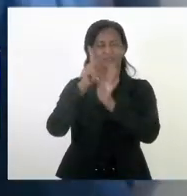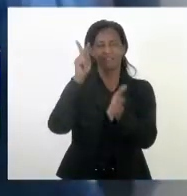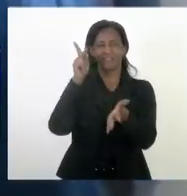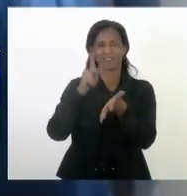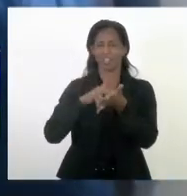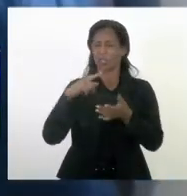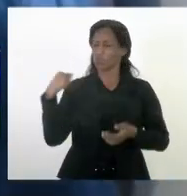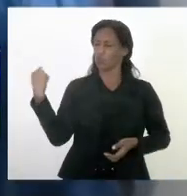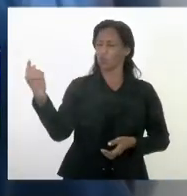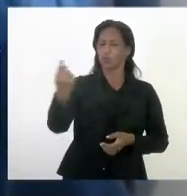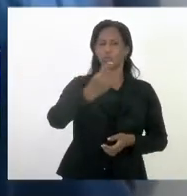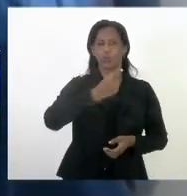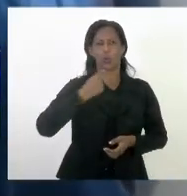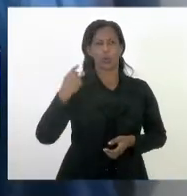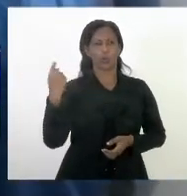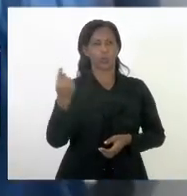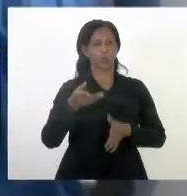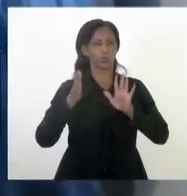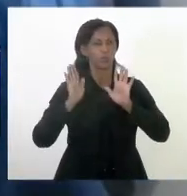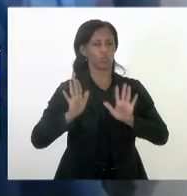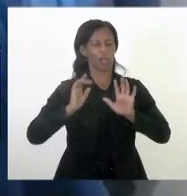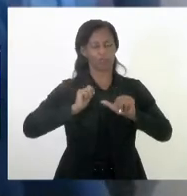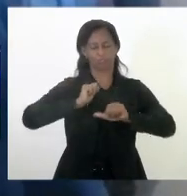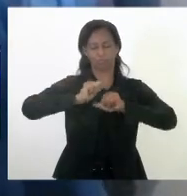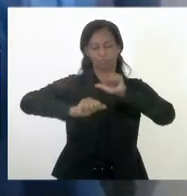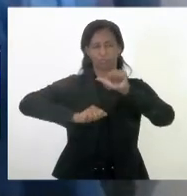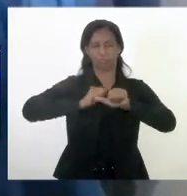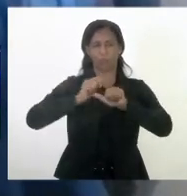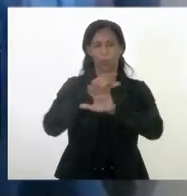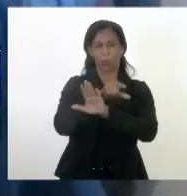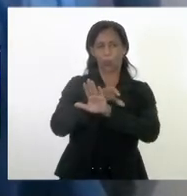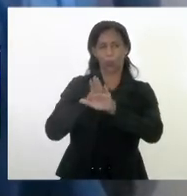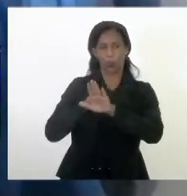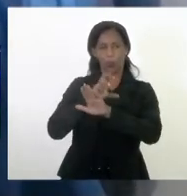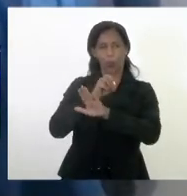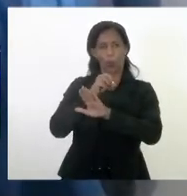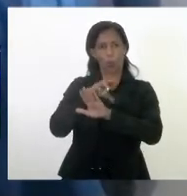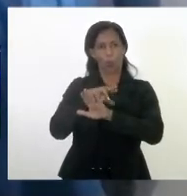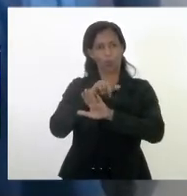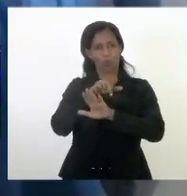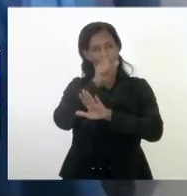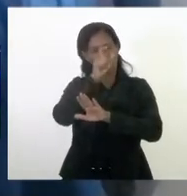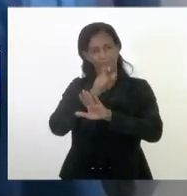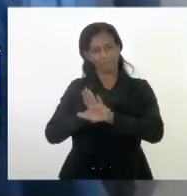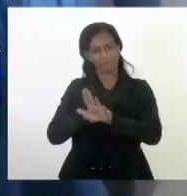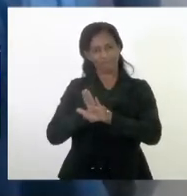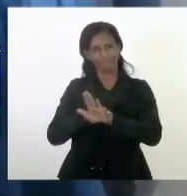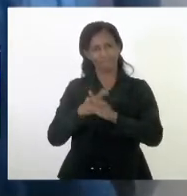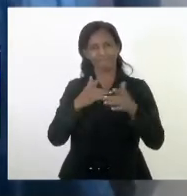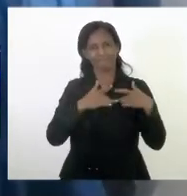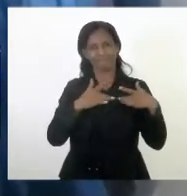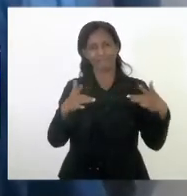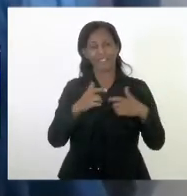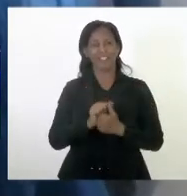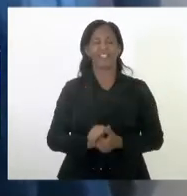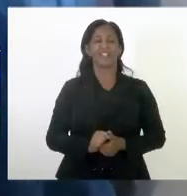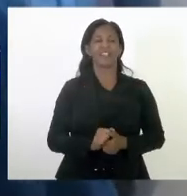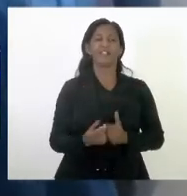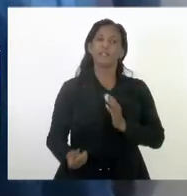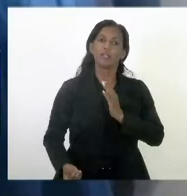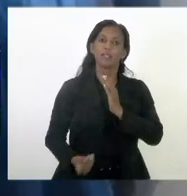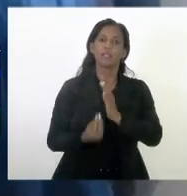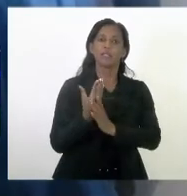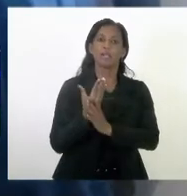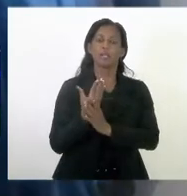nós todos nos tornamos coautores por sua generosidade, criando um